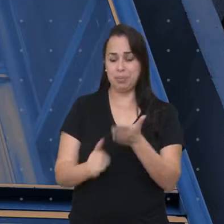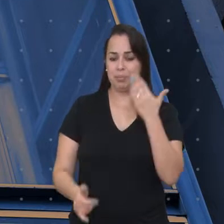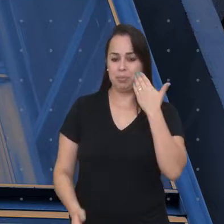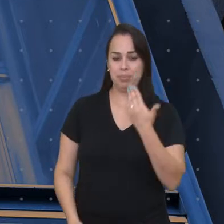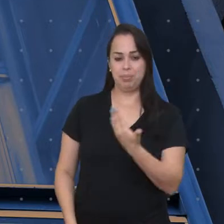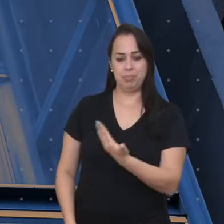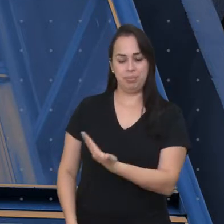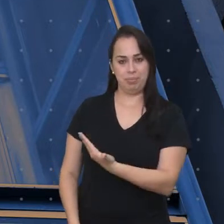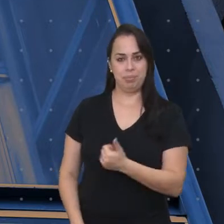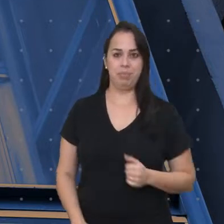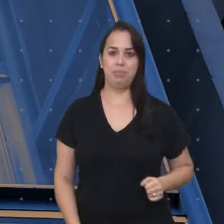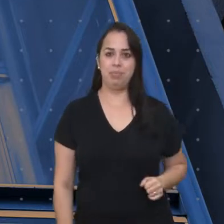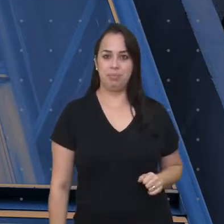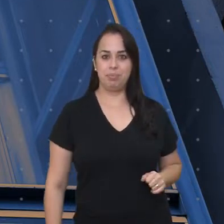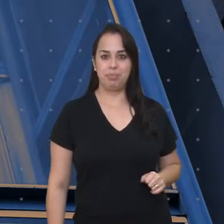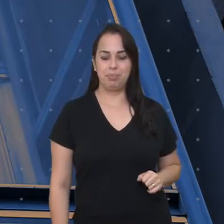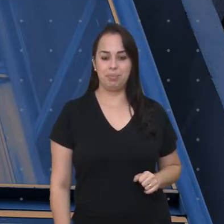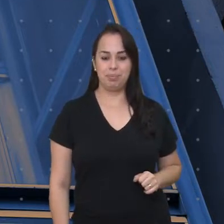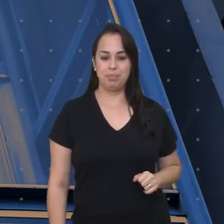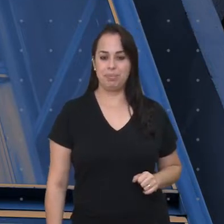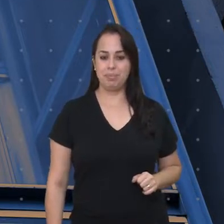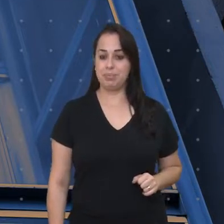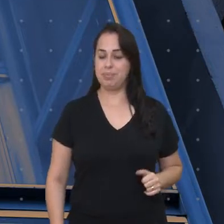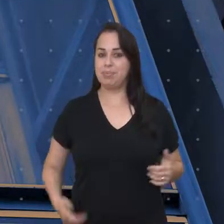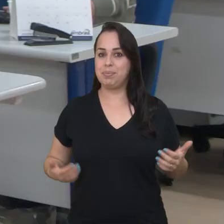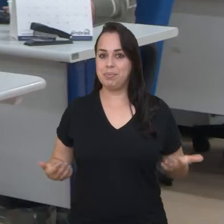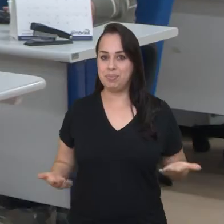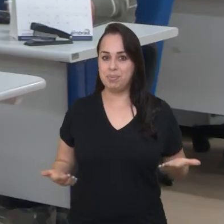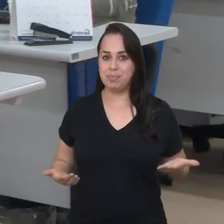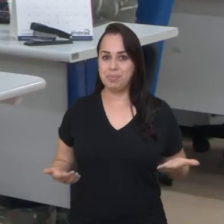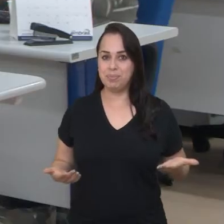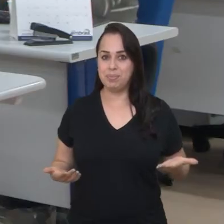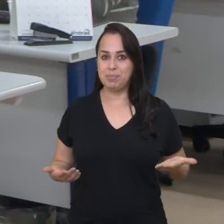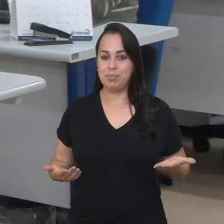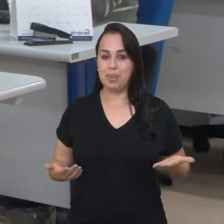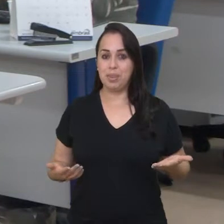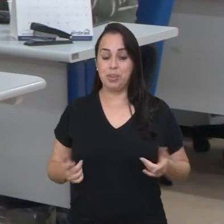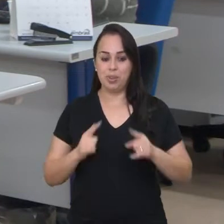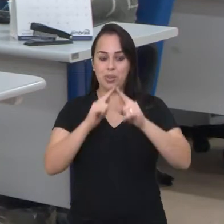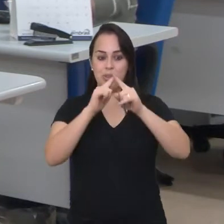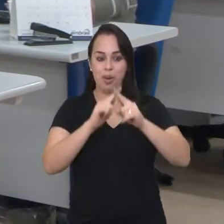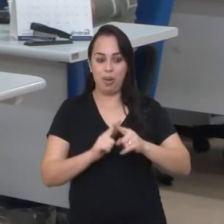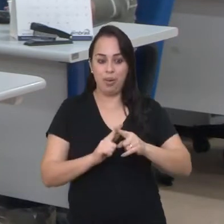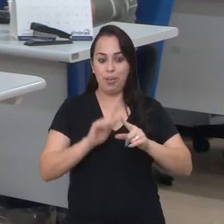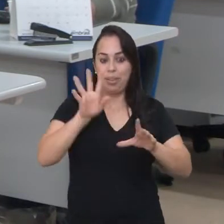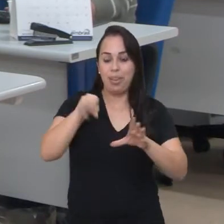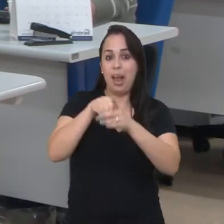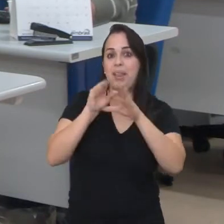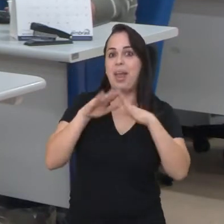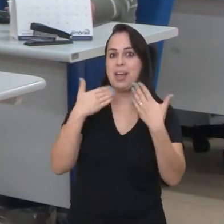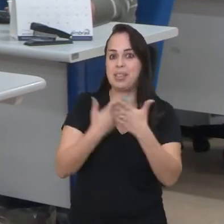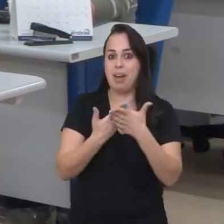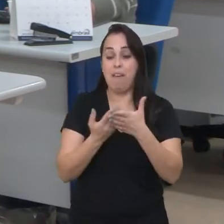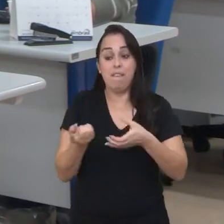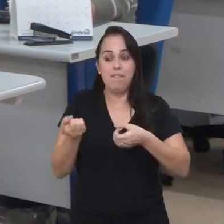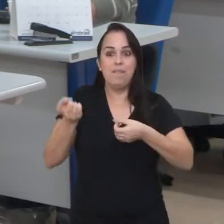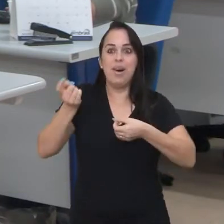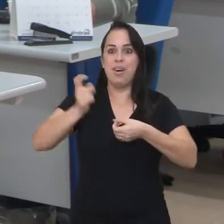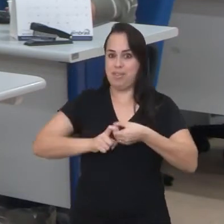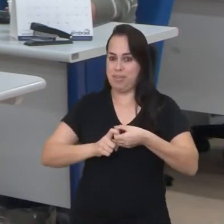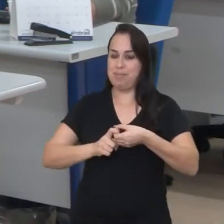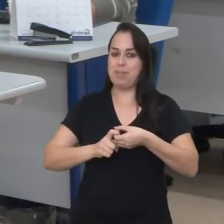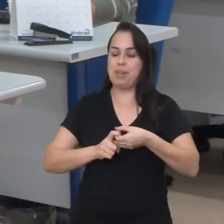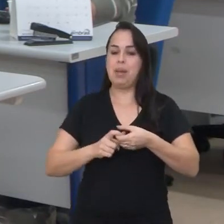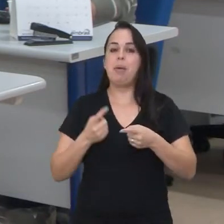Pena, número 175, no centro. E os tradicionais Jogos Escolares de São José dos Campos foram